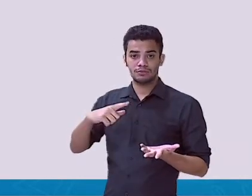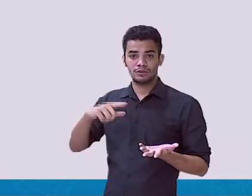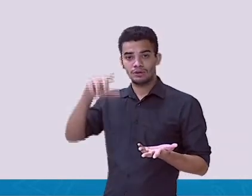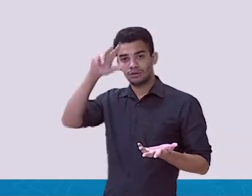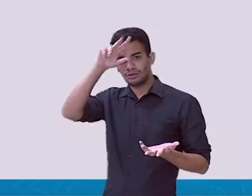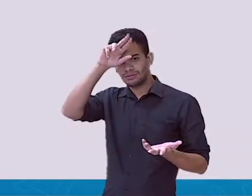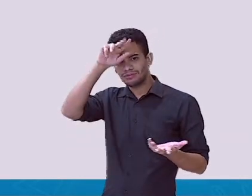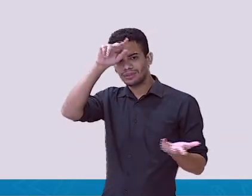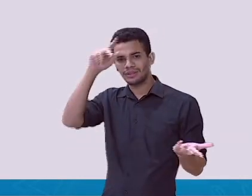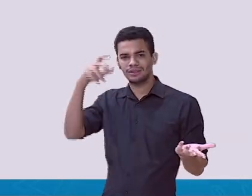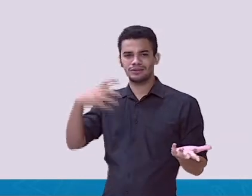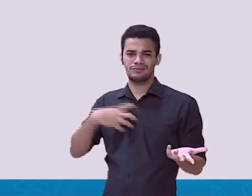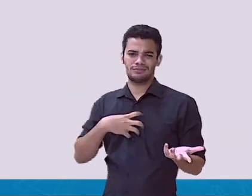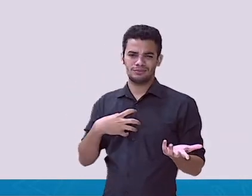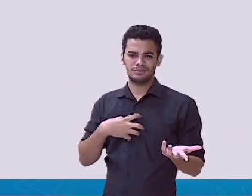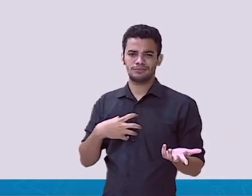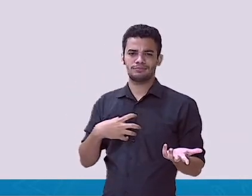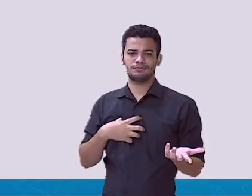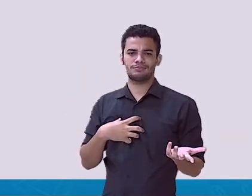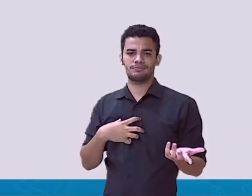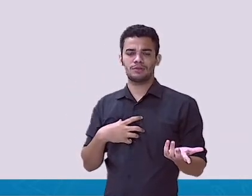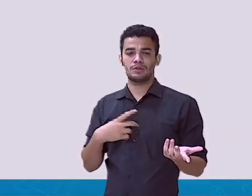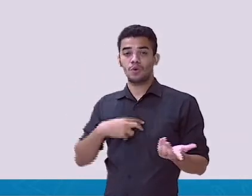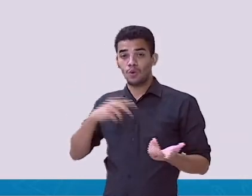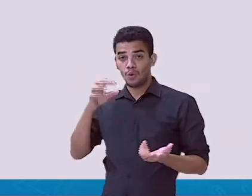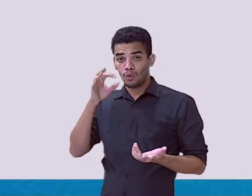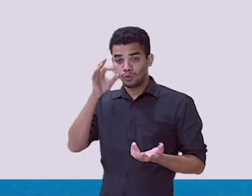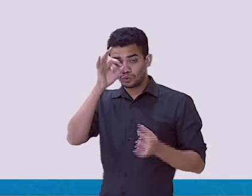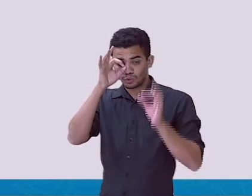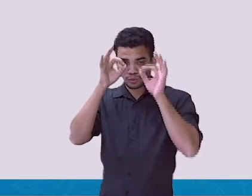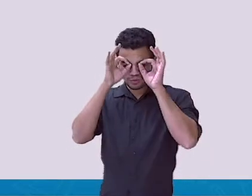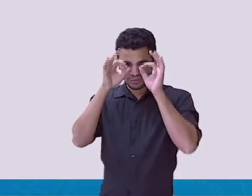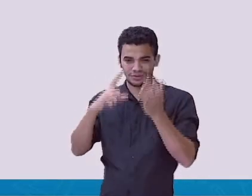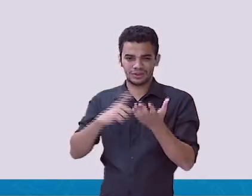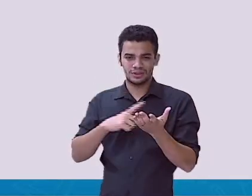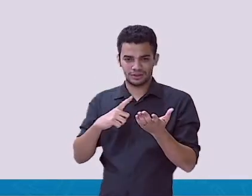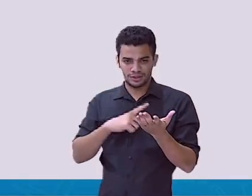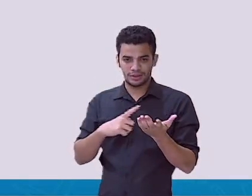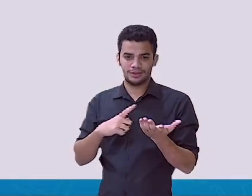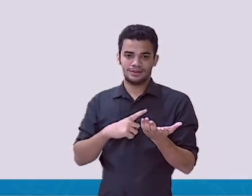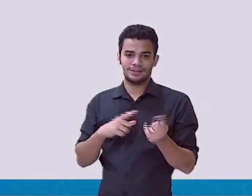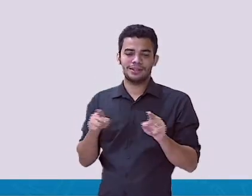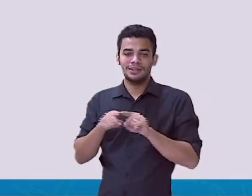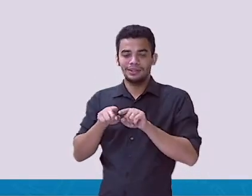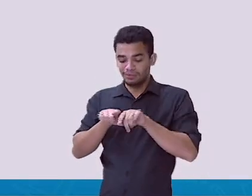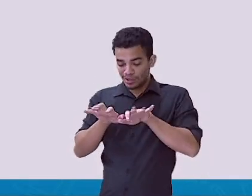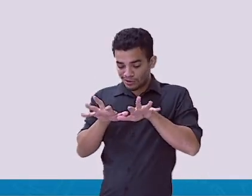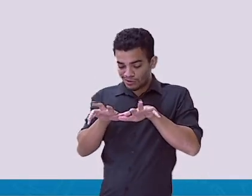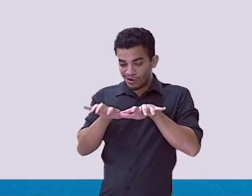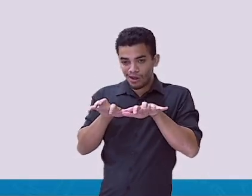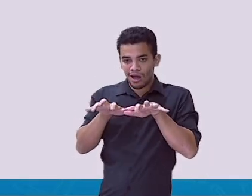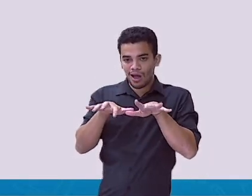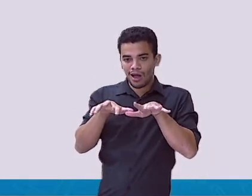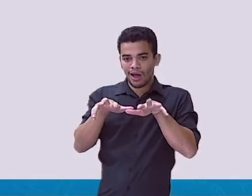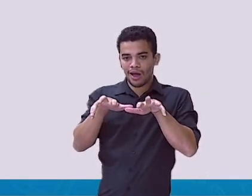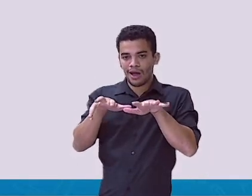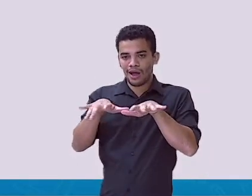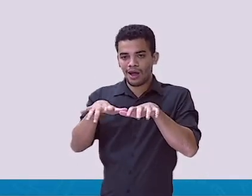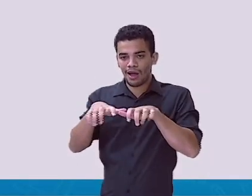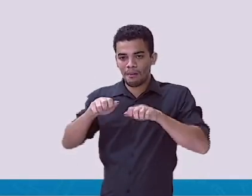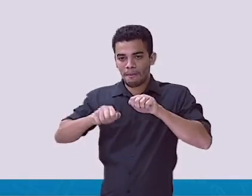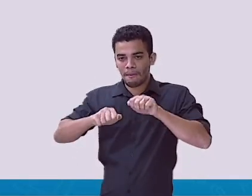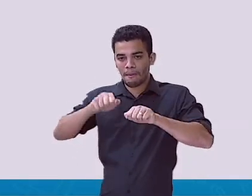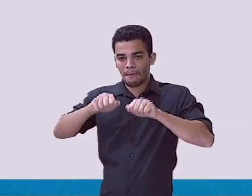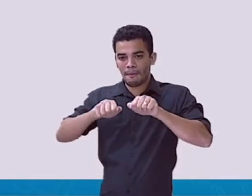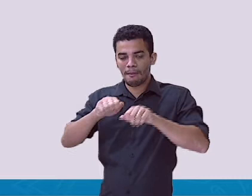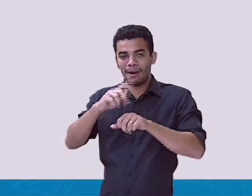os olhos, que vão ficar bem acima da cabeça, tá vendo aqui? E olha como eles são também separados por